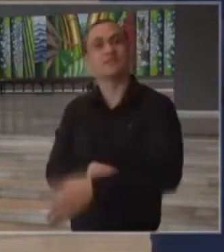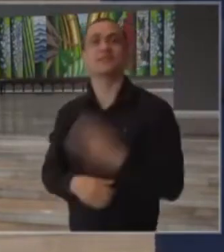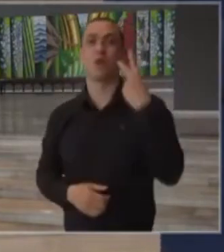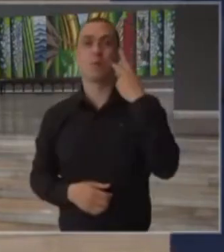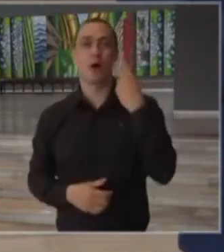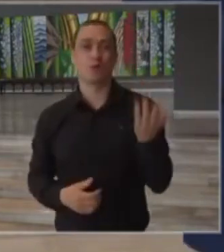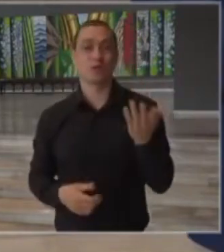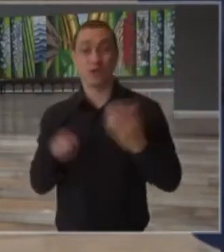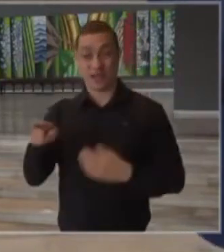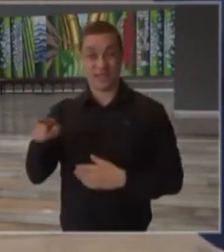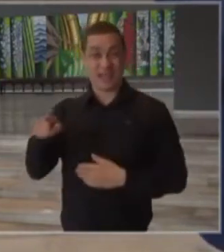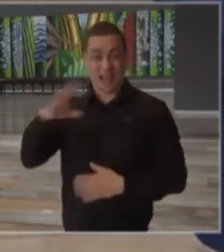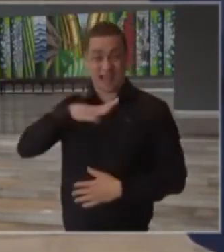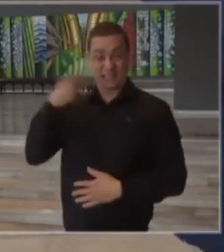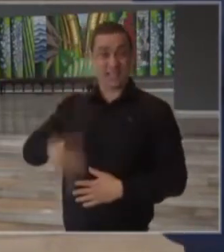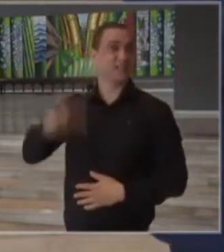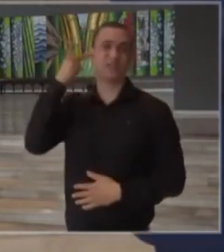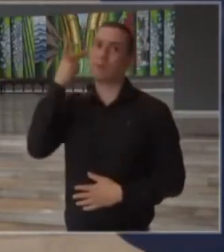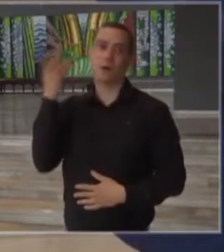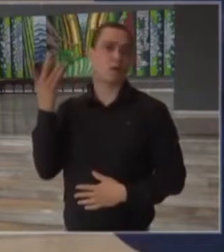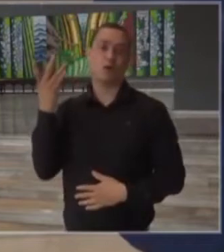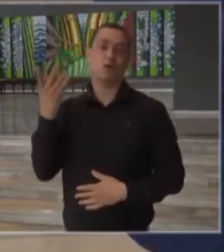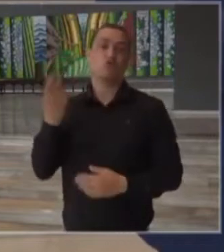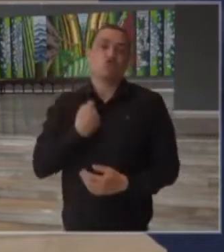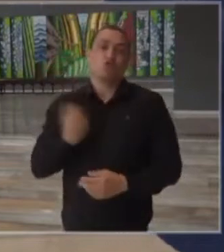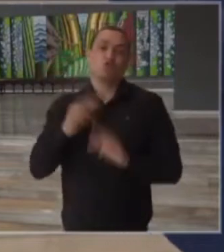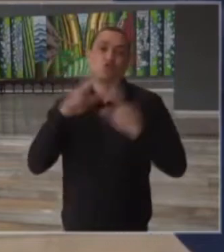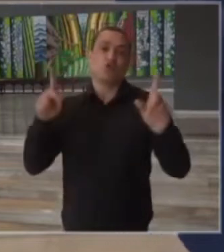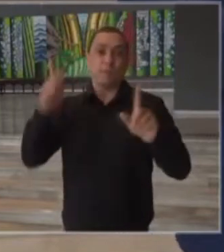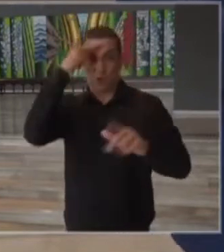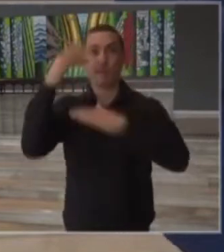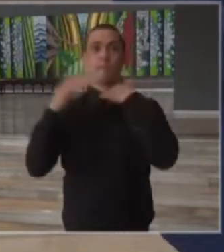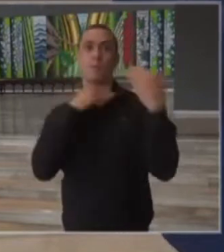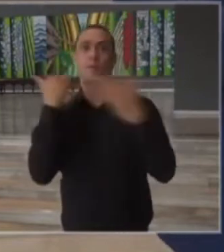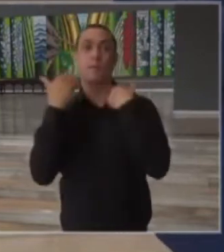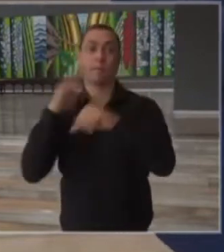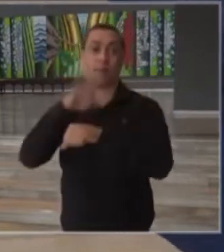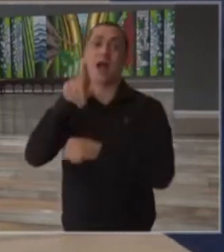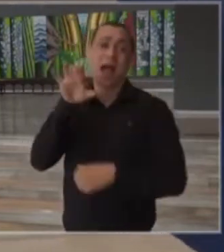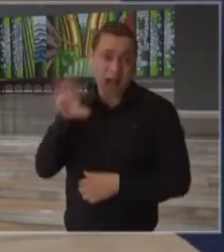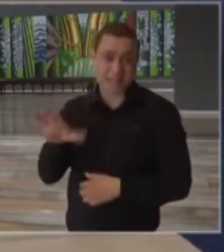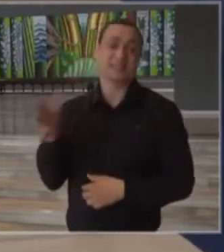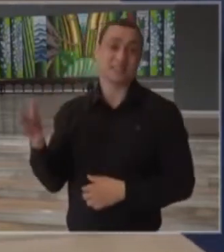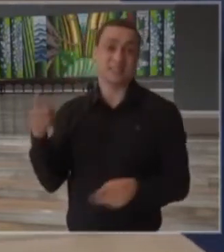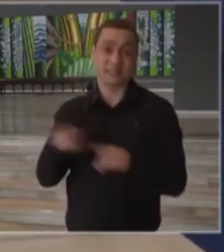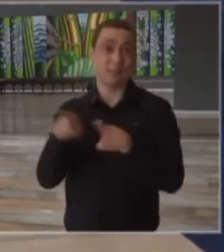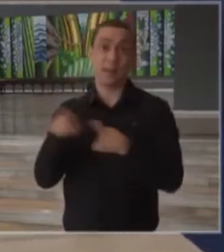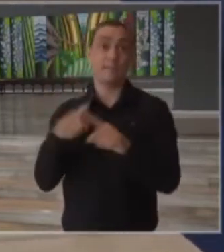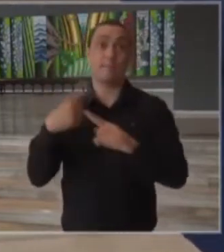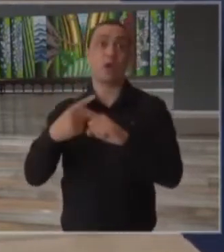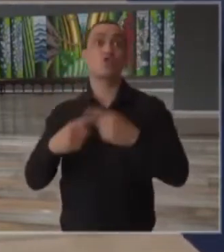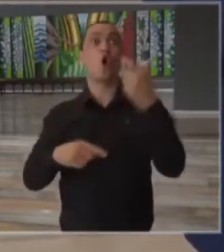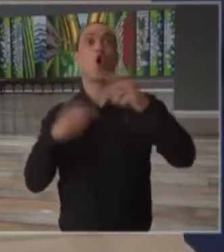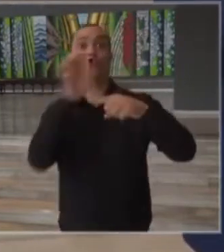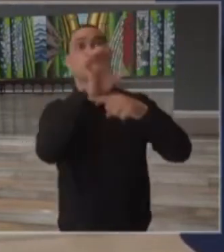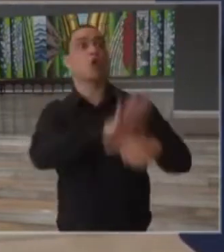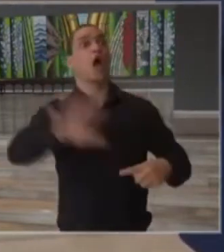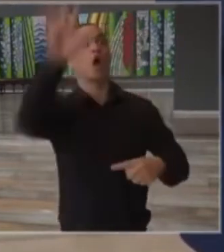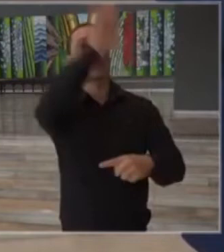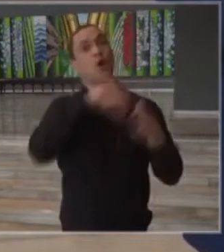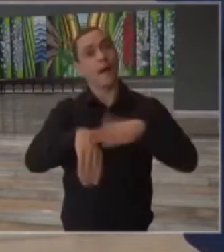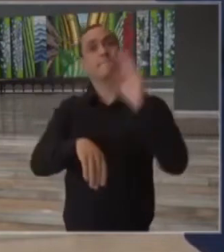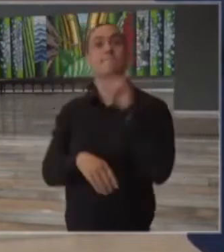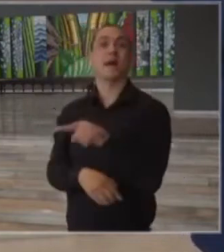da cidade de São Paulo ela é maior, a letalidade da cidade de São Paulo também é maior do que todo o estado,